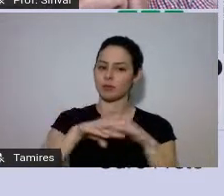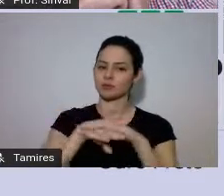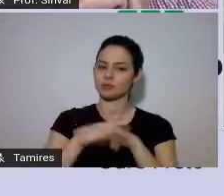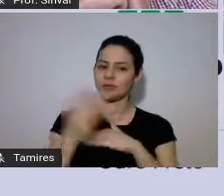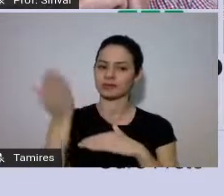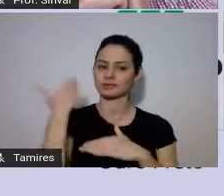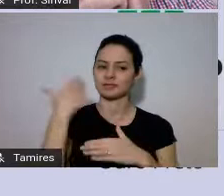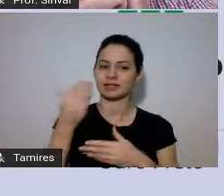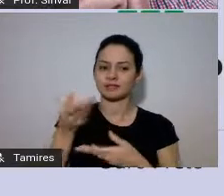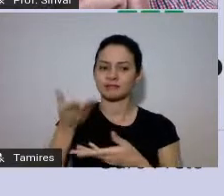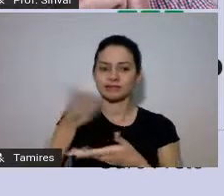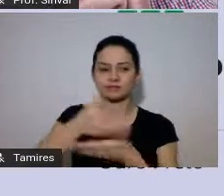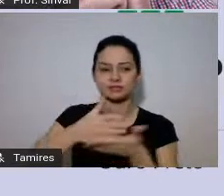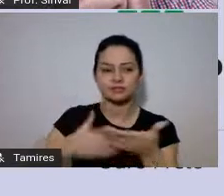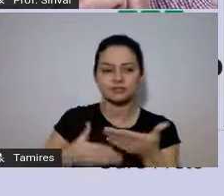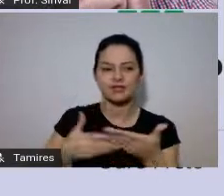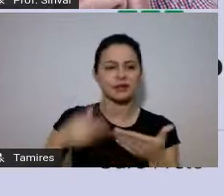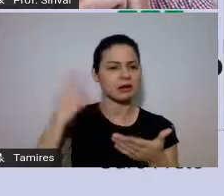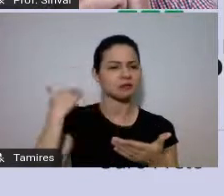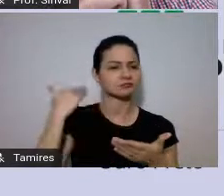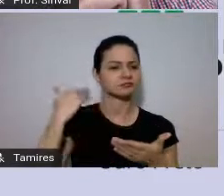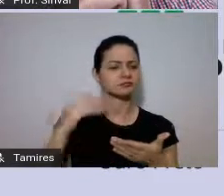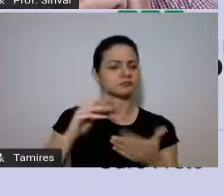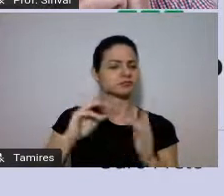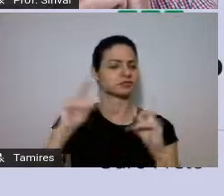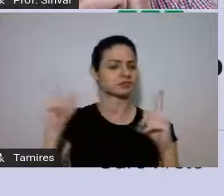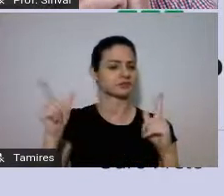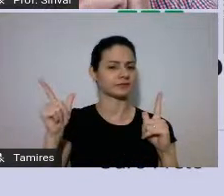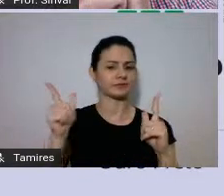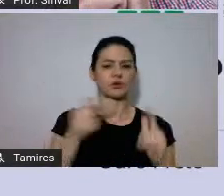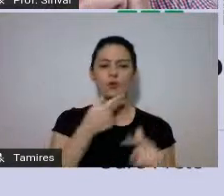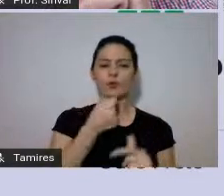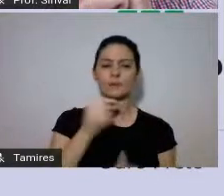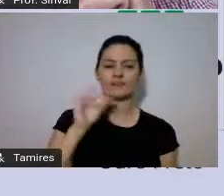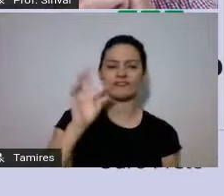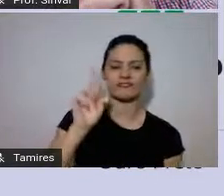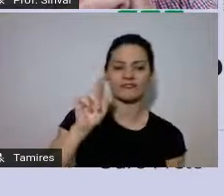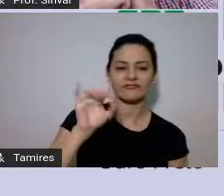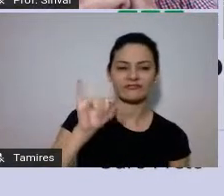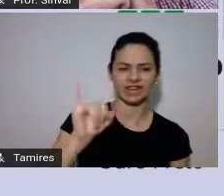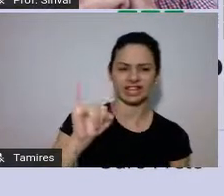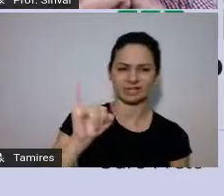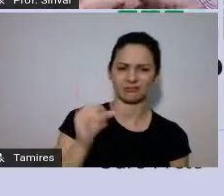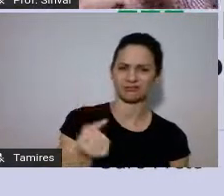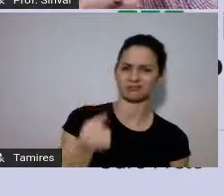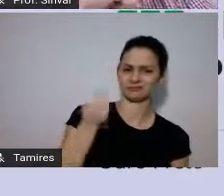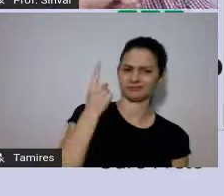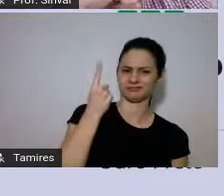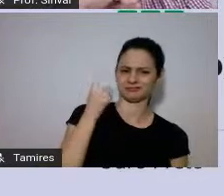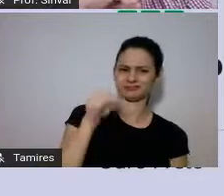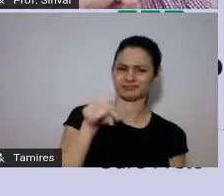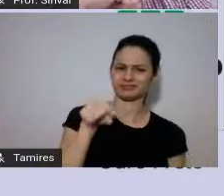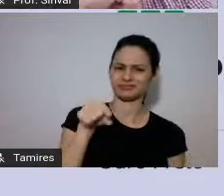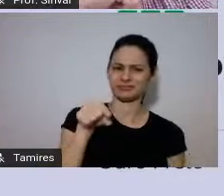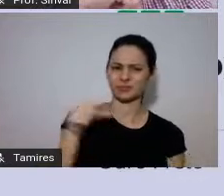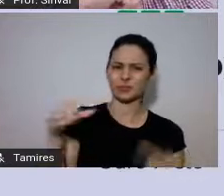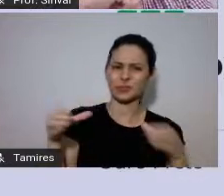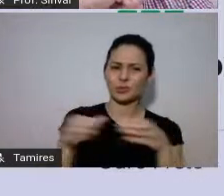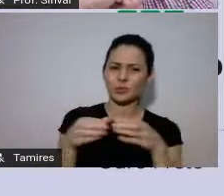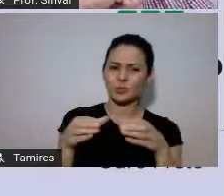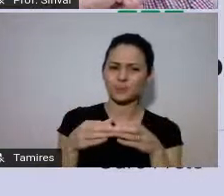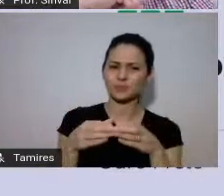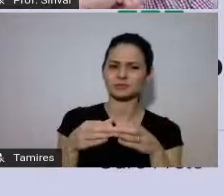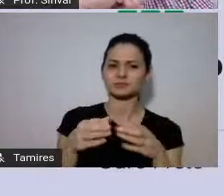no Nordeste. Tanto que o Frei Calado, ele vai estranhar a civilidade de um herege